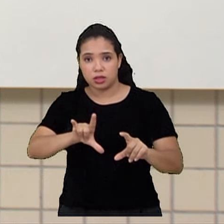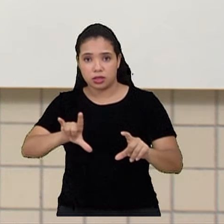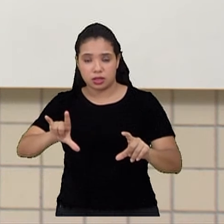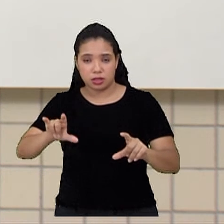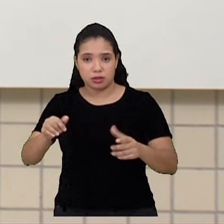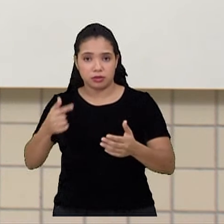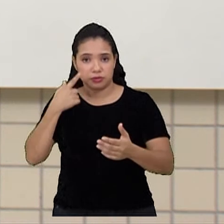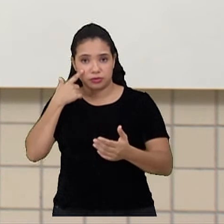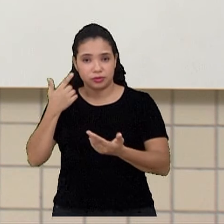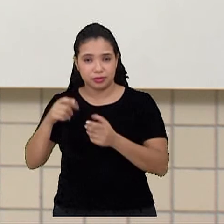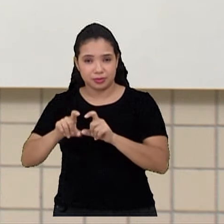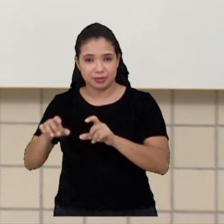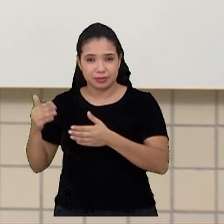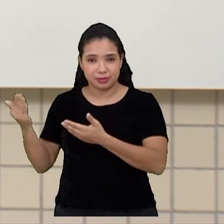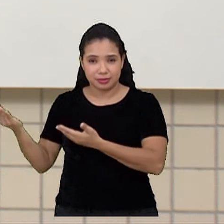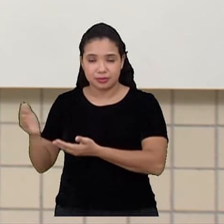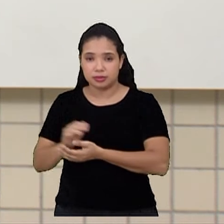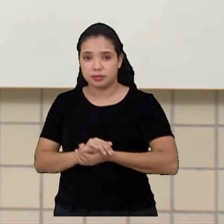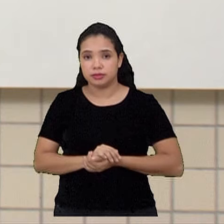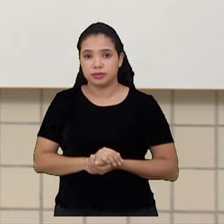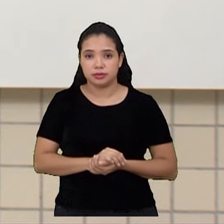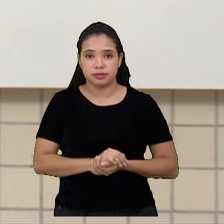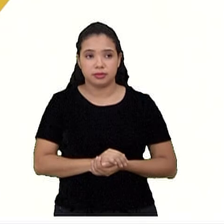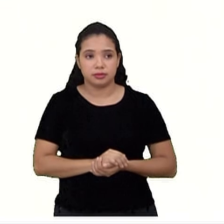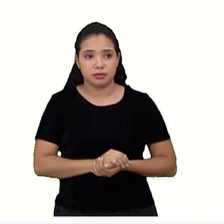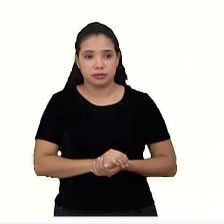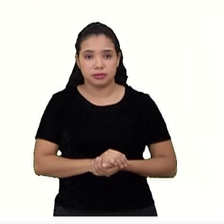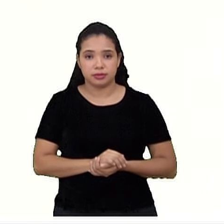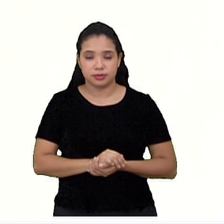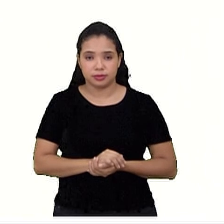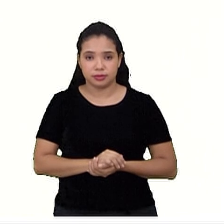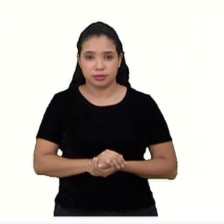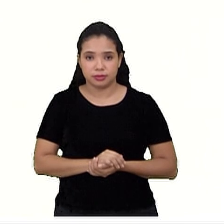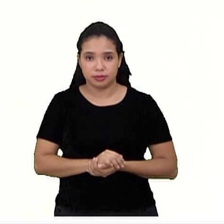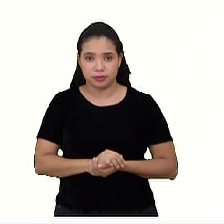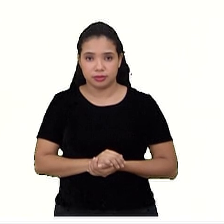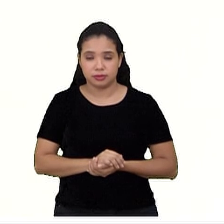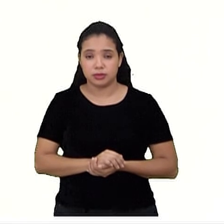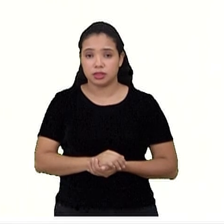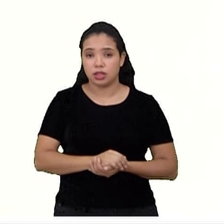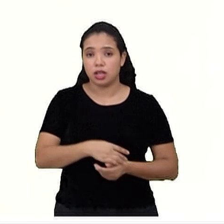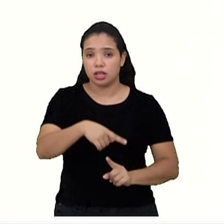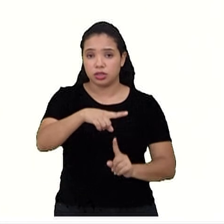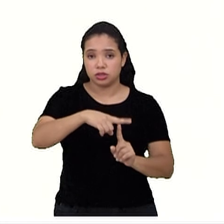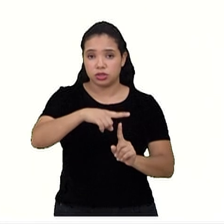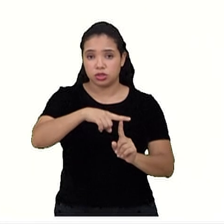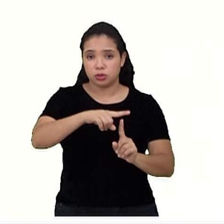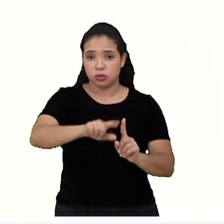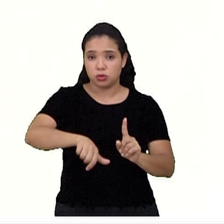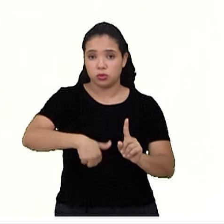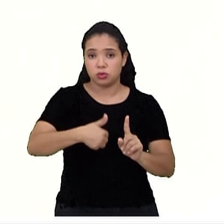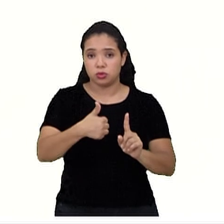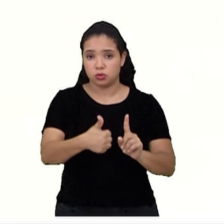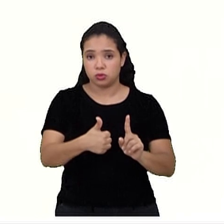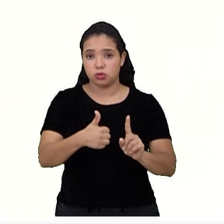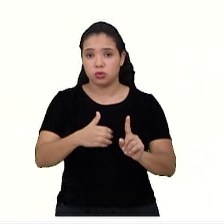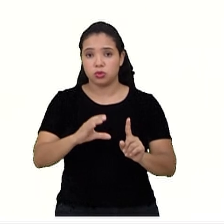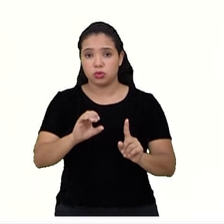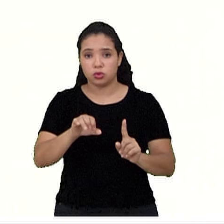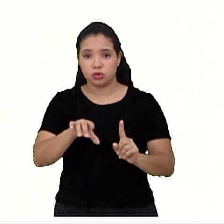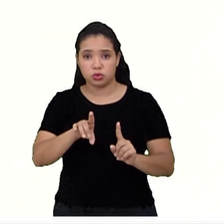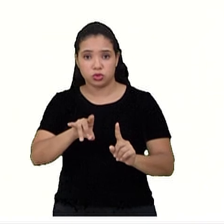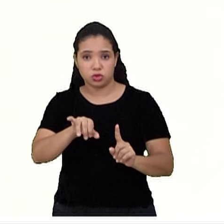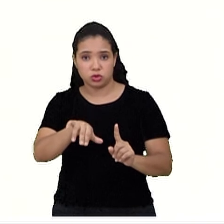então. Conditional form do tipo 1, né? Como que é essa